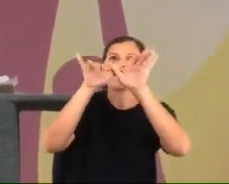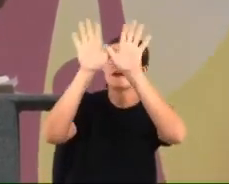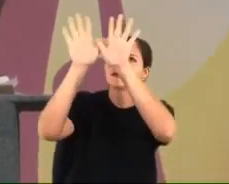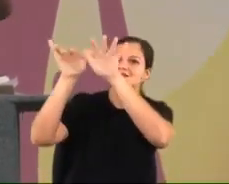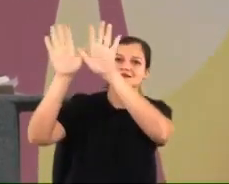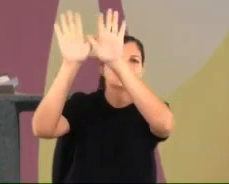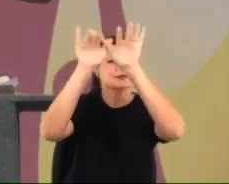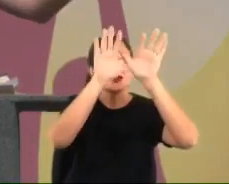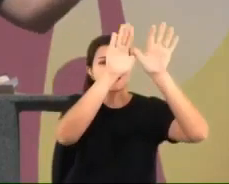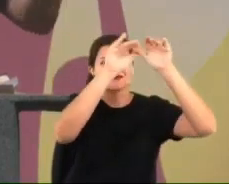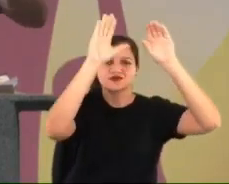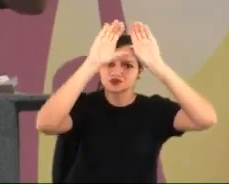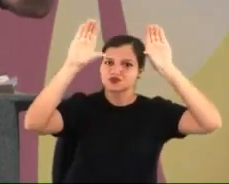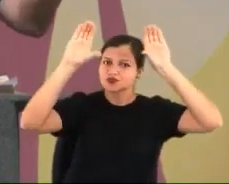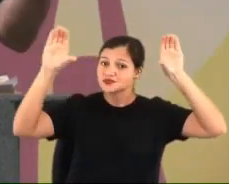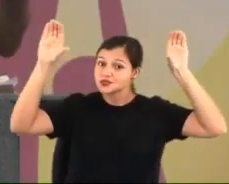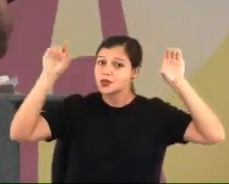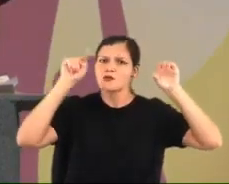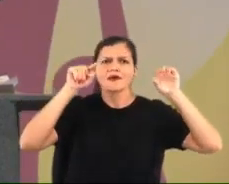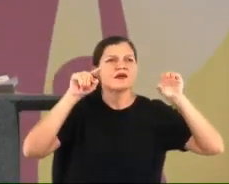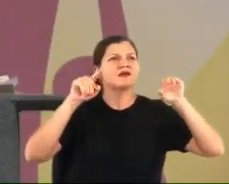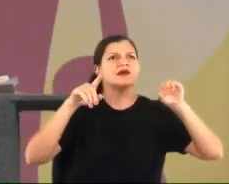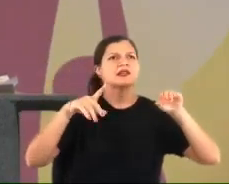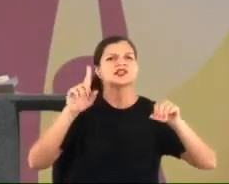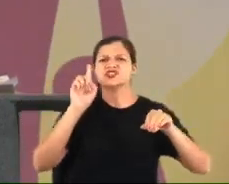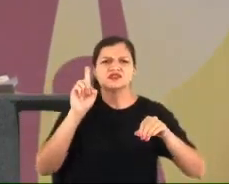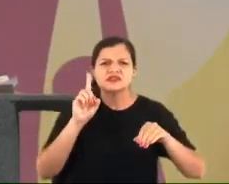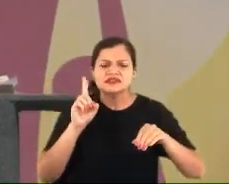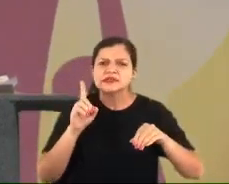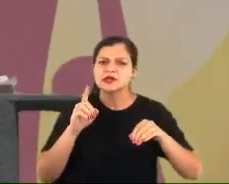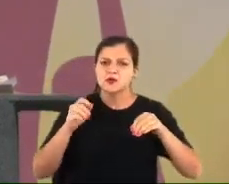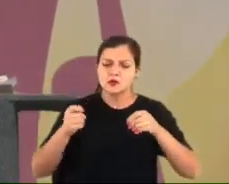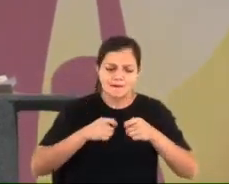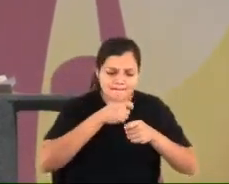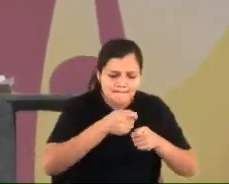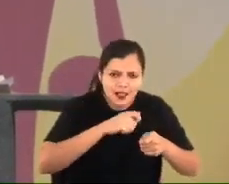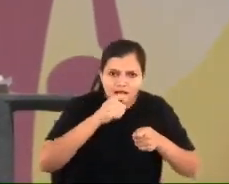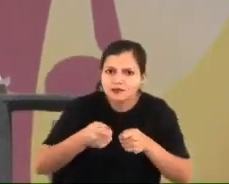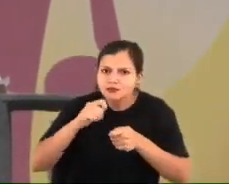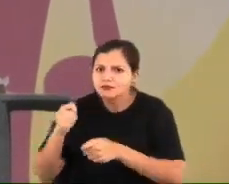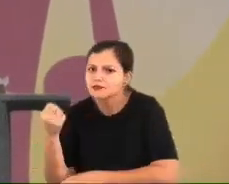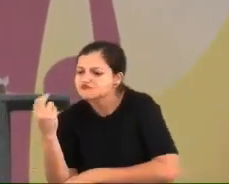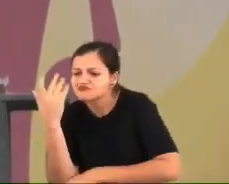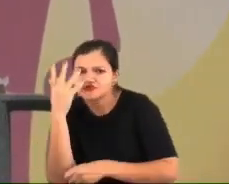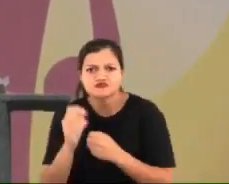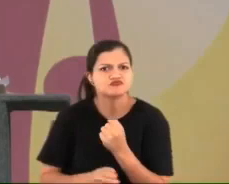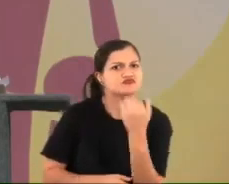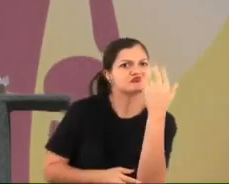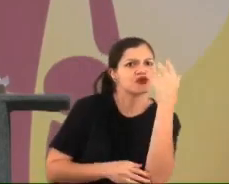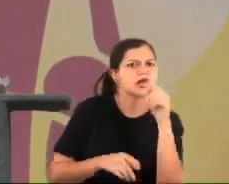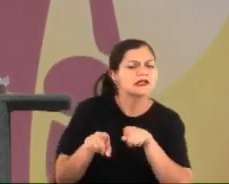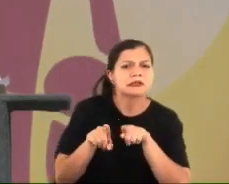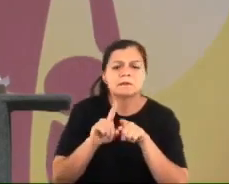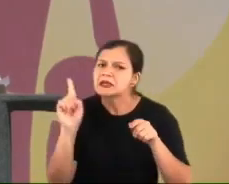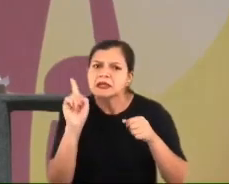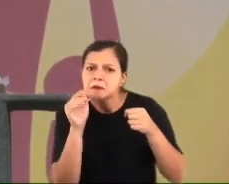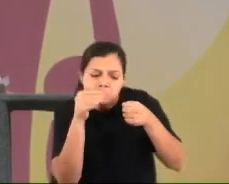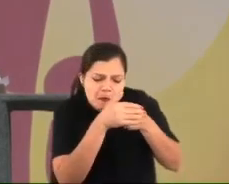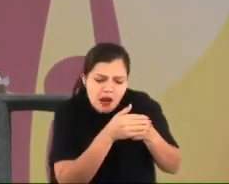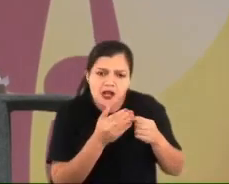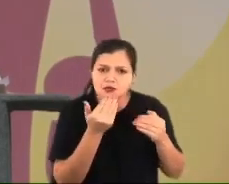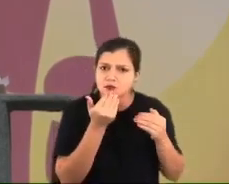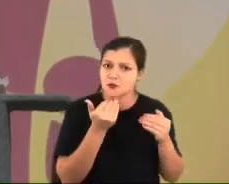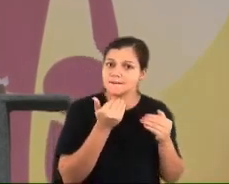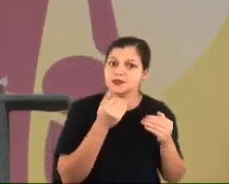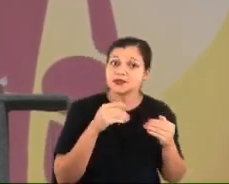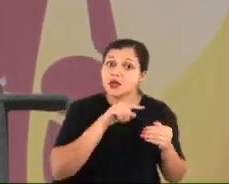não semeiam, nem colhem, nem ajuntam em celeiros, contudo o Pai Celestial as alimenta. Não tem vocês mais valor do que